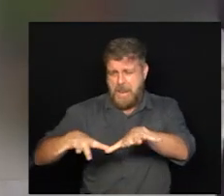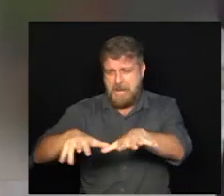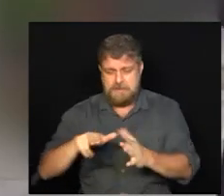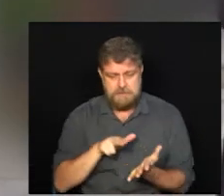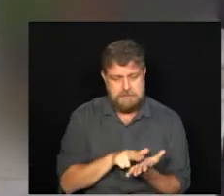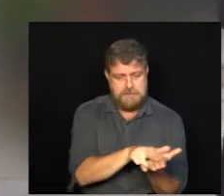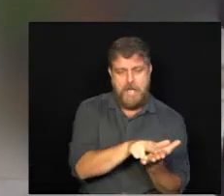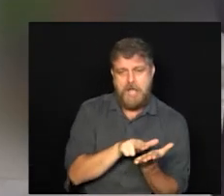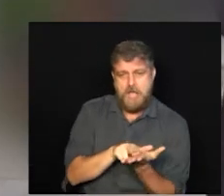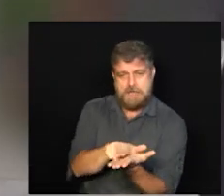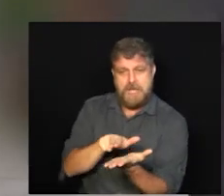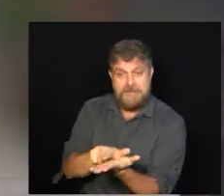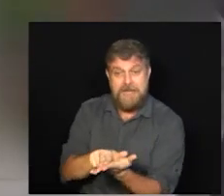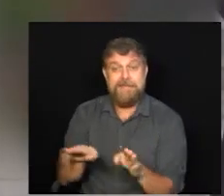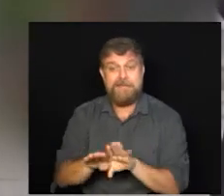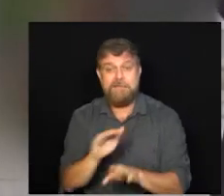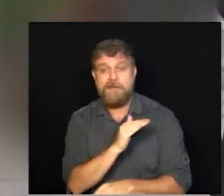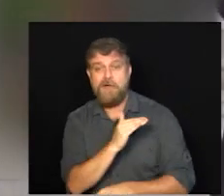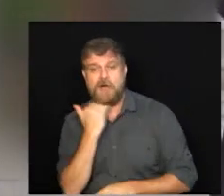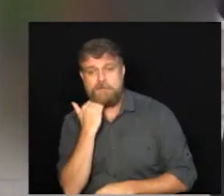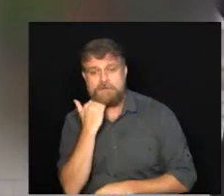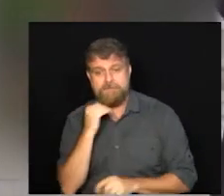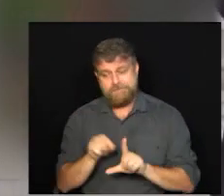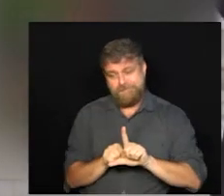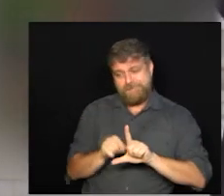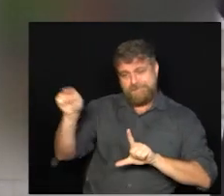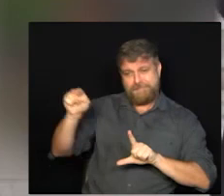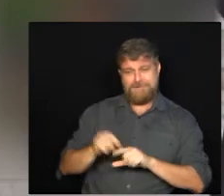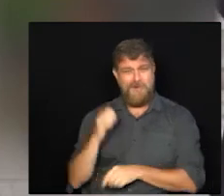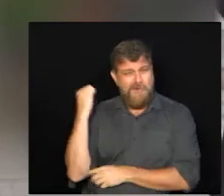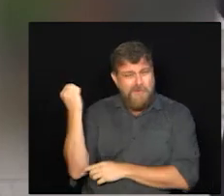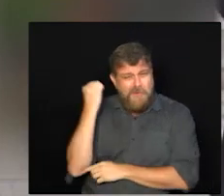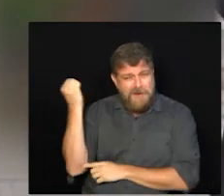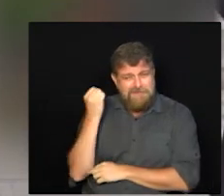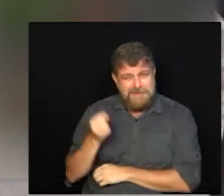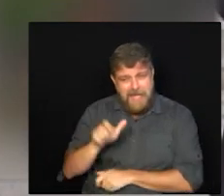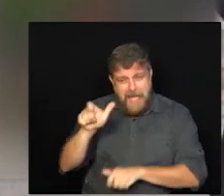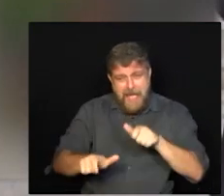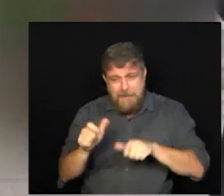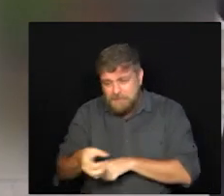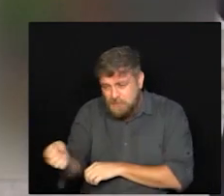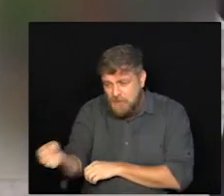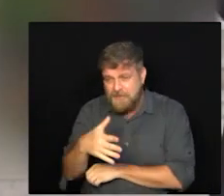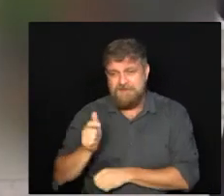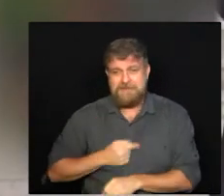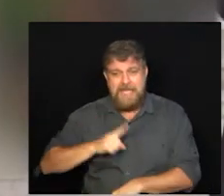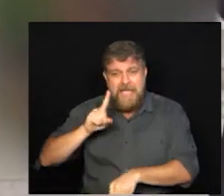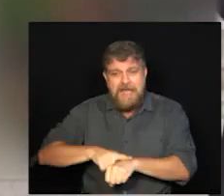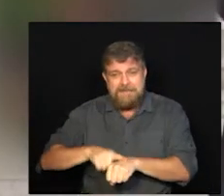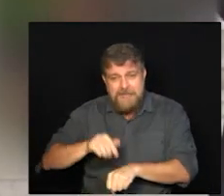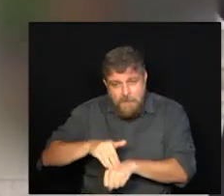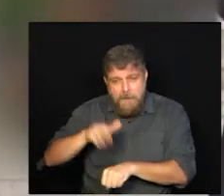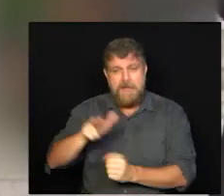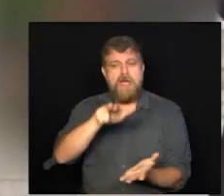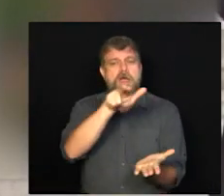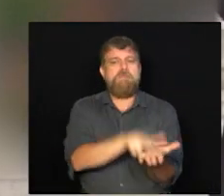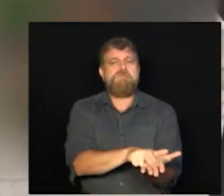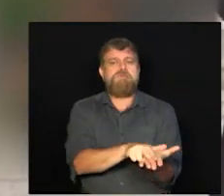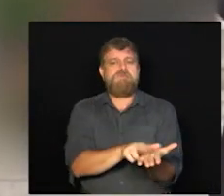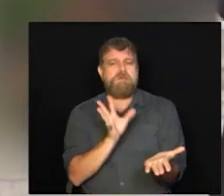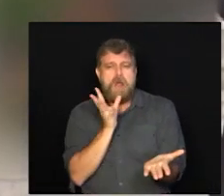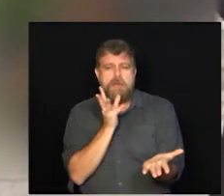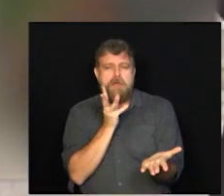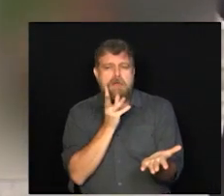internação e óbitos. A gravidade dos novos casos exige mais tempo de internação, como